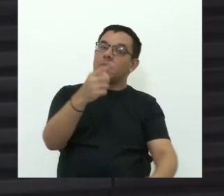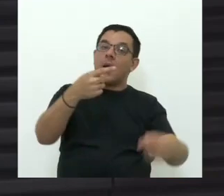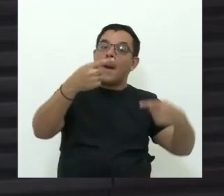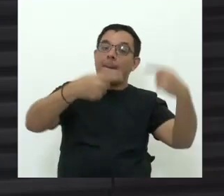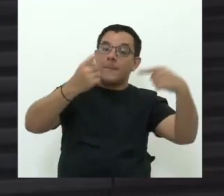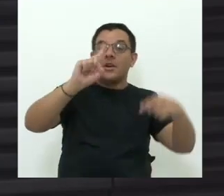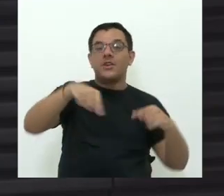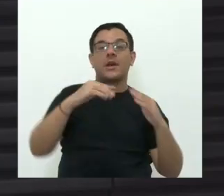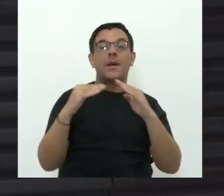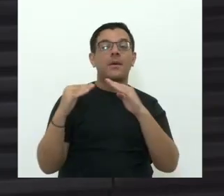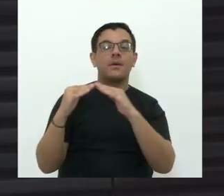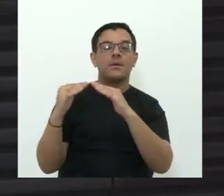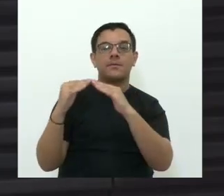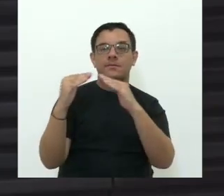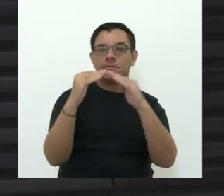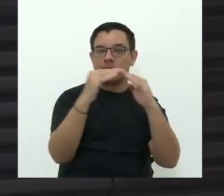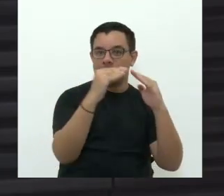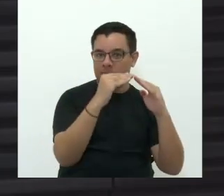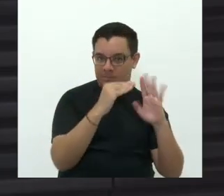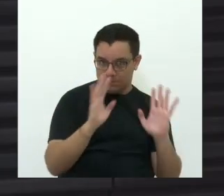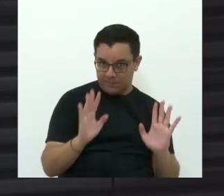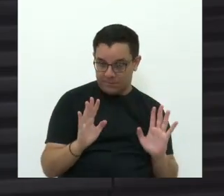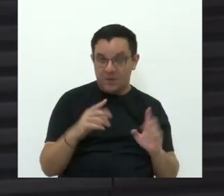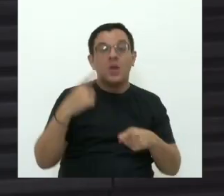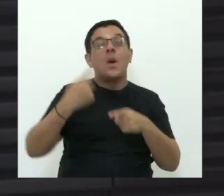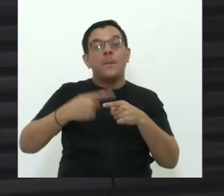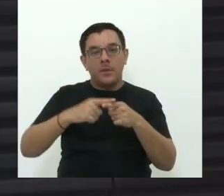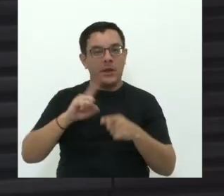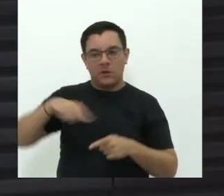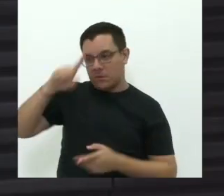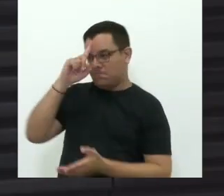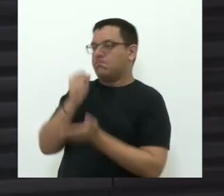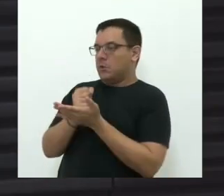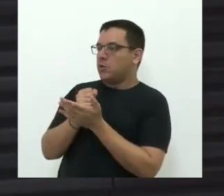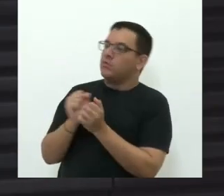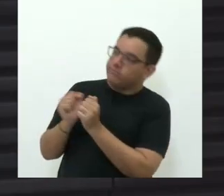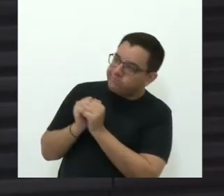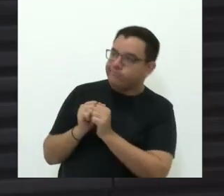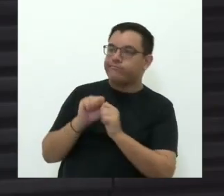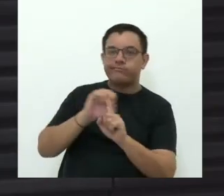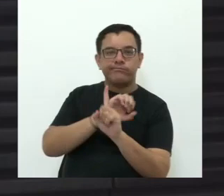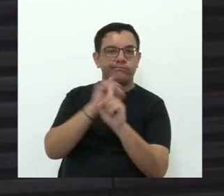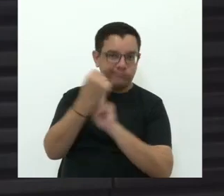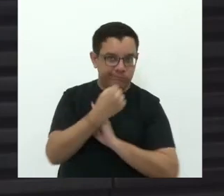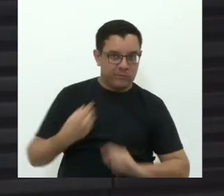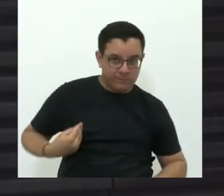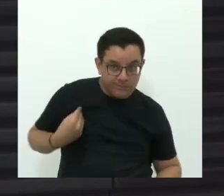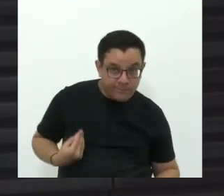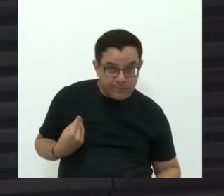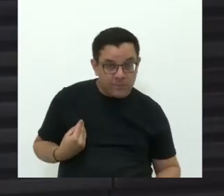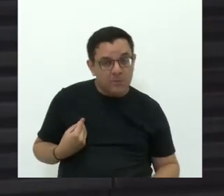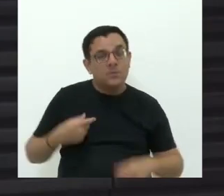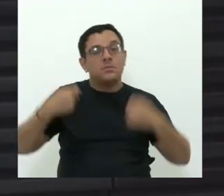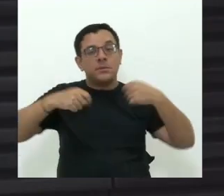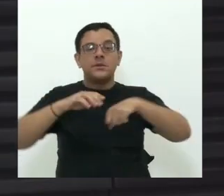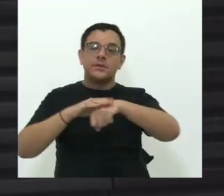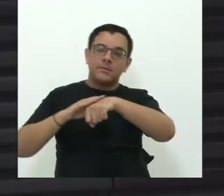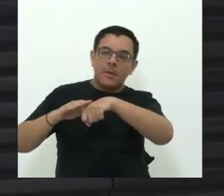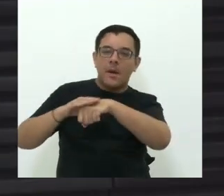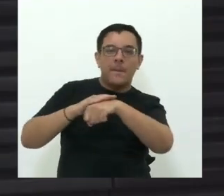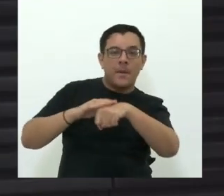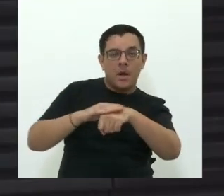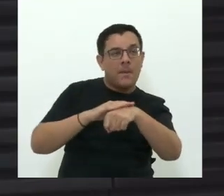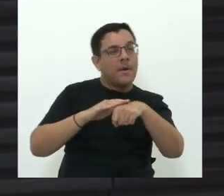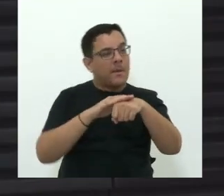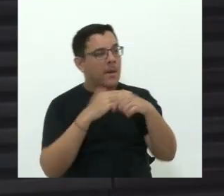viver em sociedade a partir desse momento a gente vai ter que conversar e esta conversa nem sempre nos